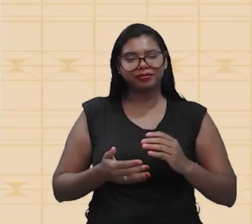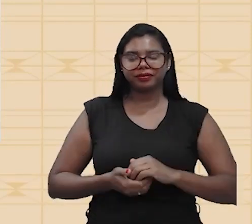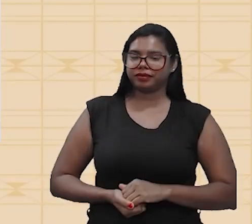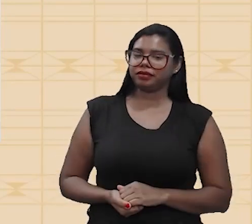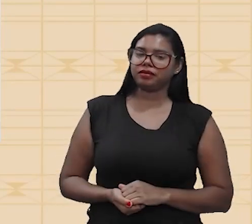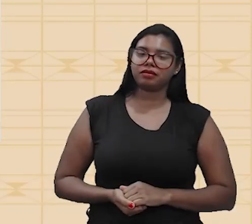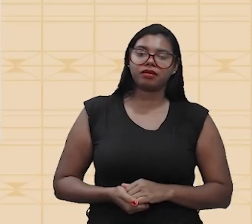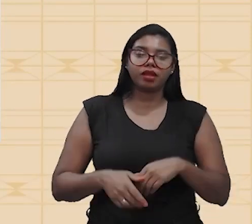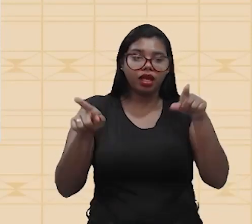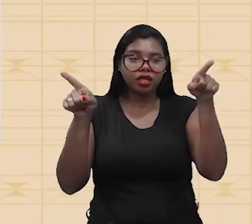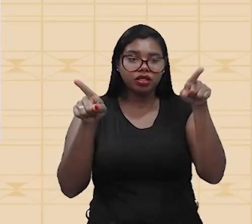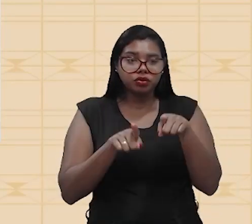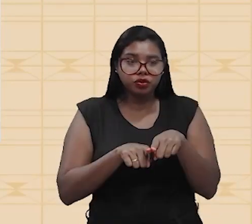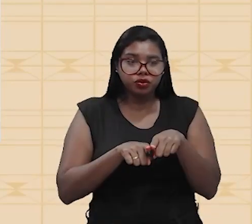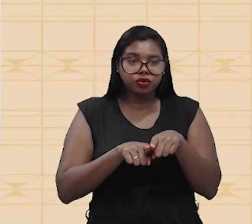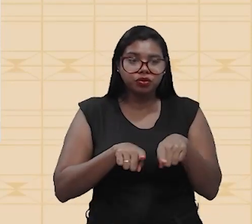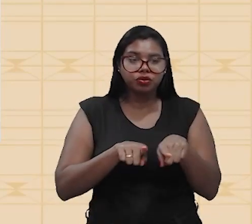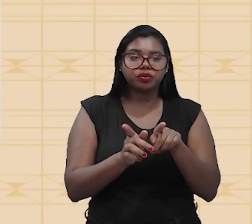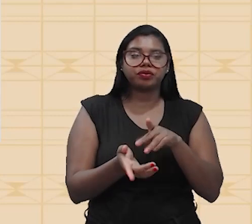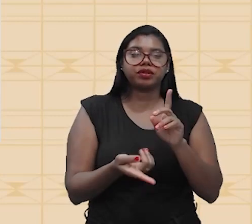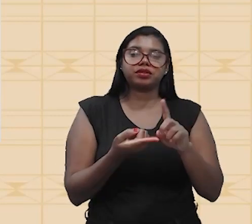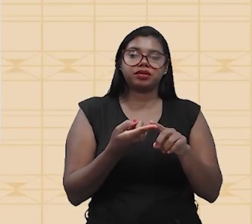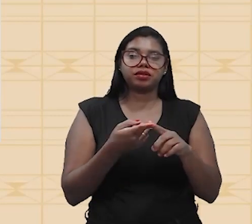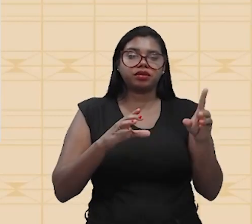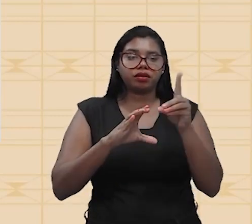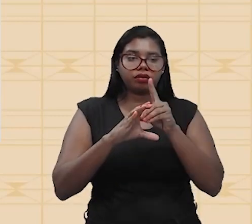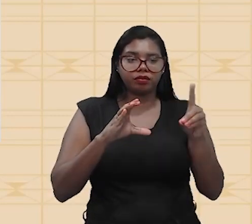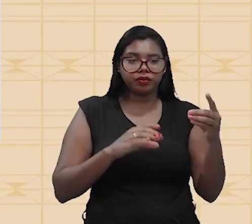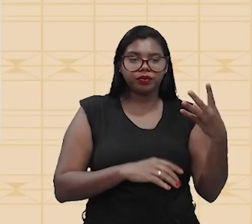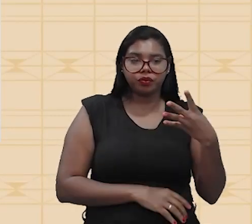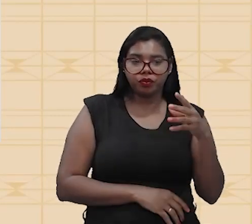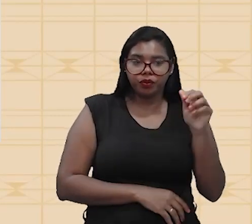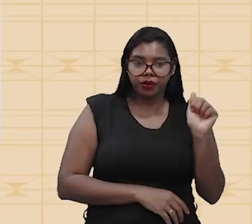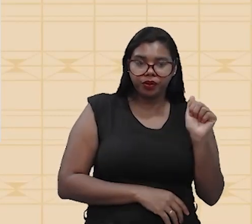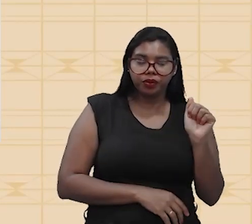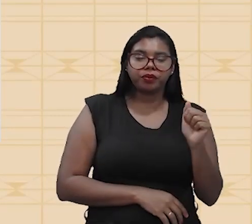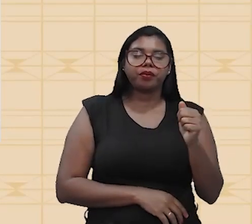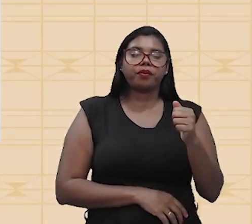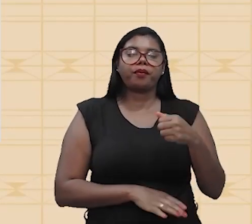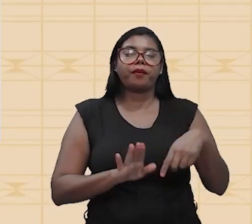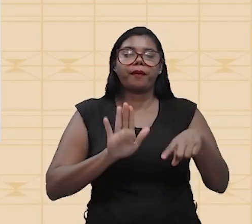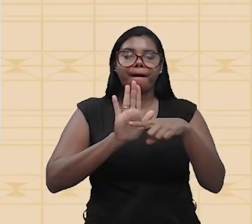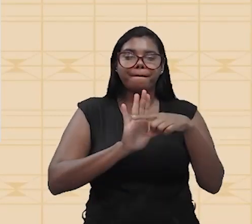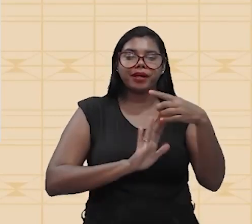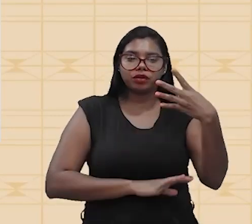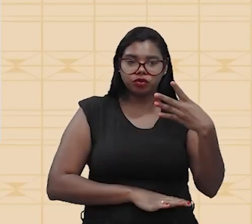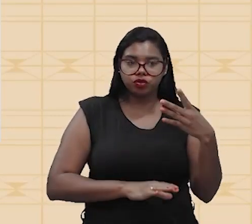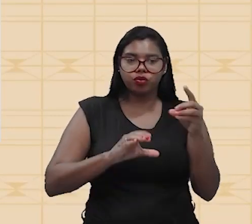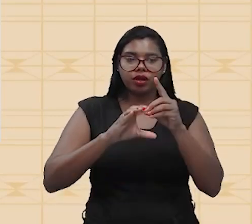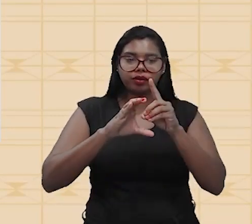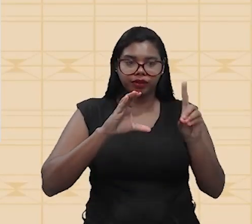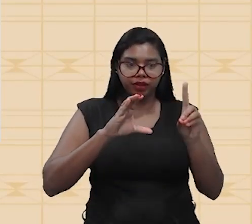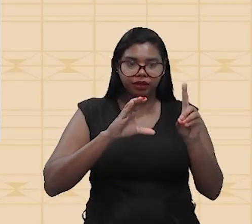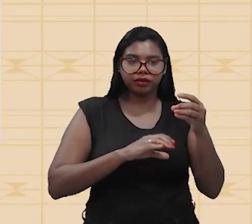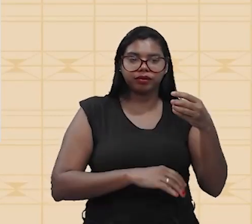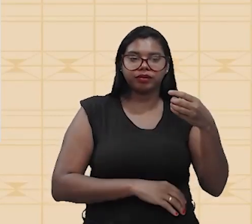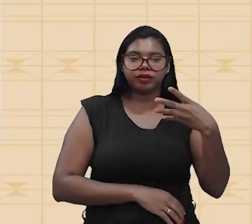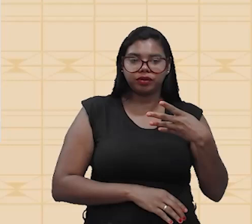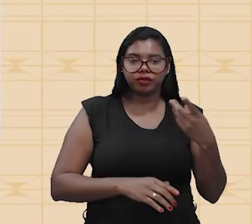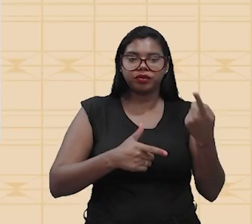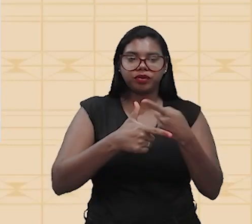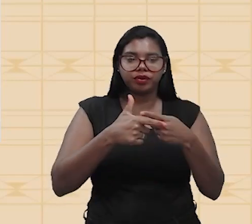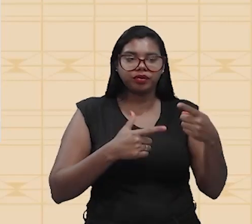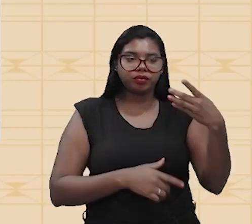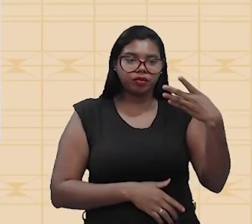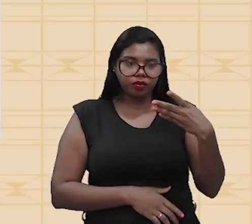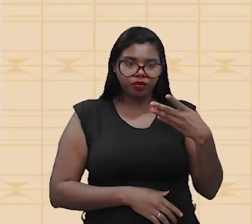dado por menos delta sobre 4A. Olha que legal. Menos 4, delta é 4, dividido por 4 vezes A.